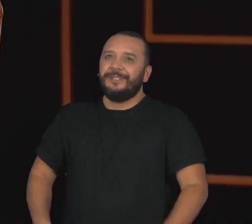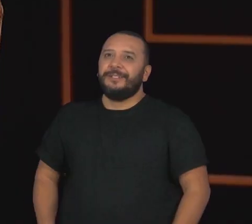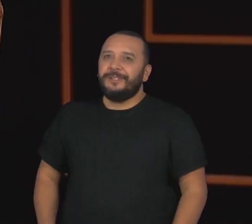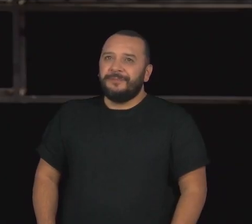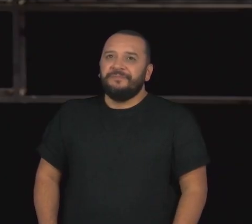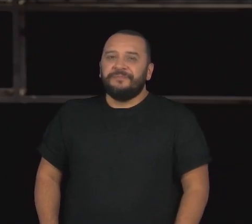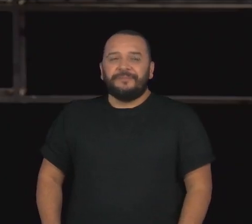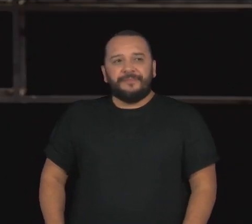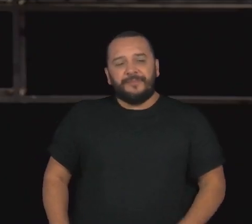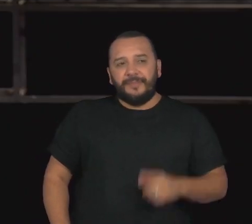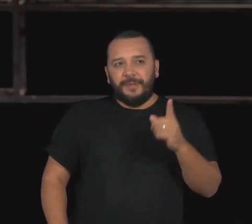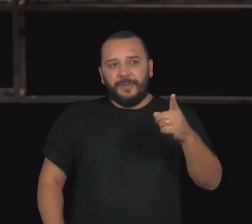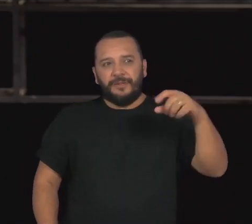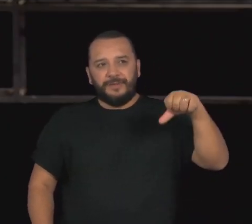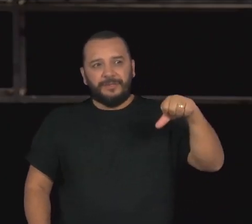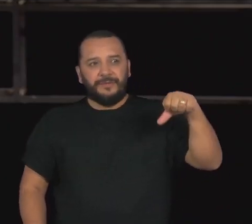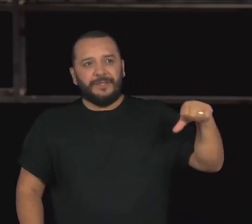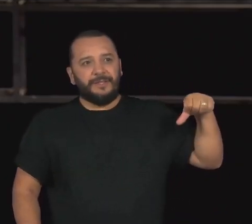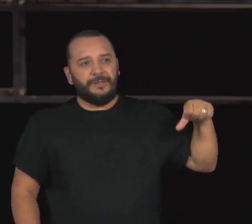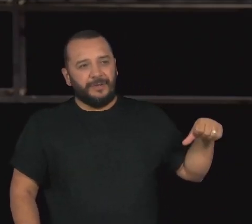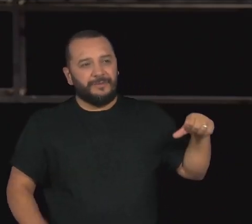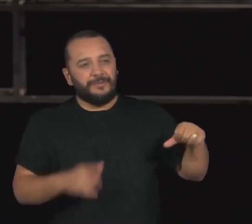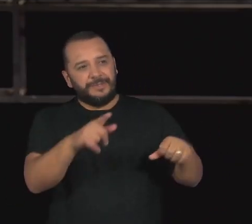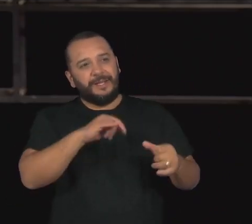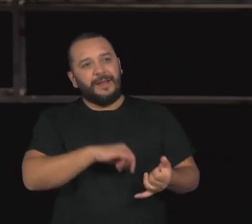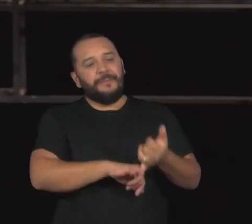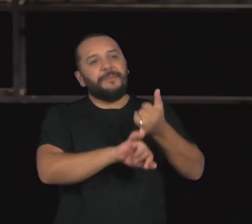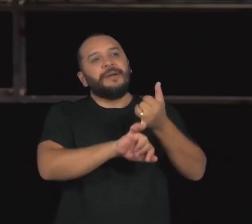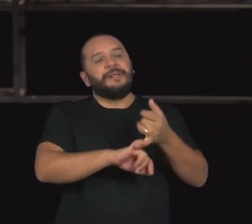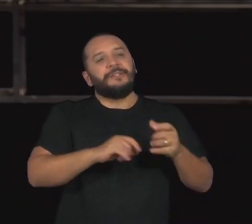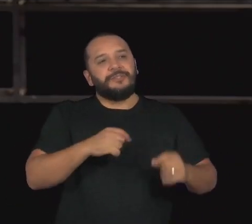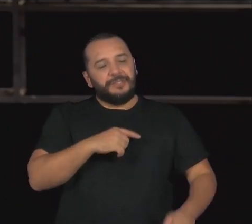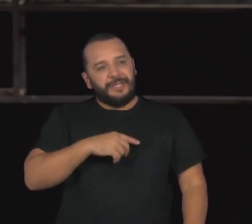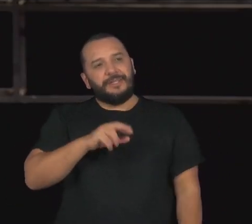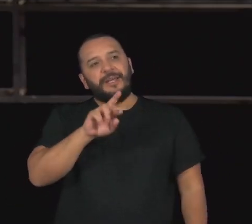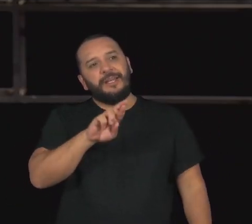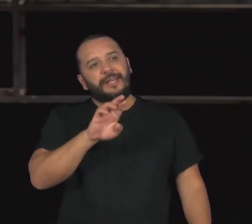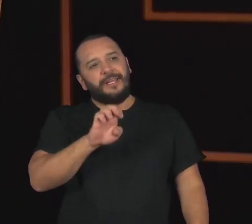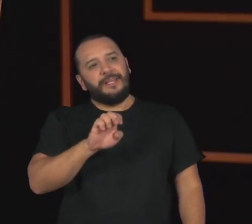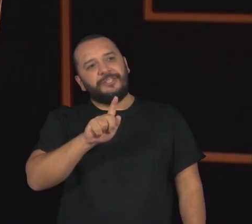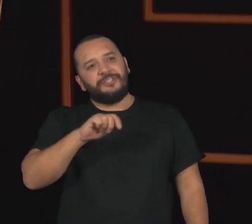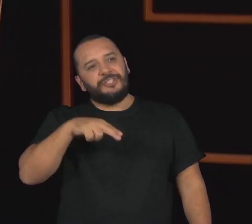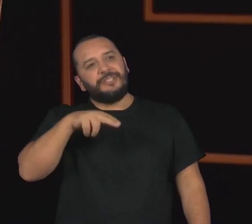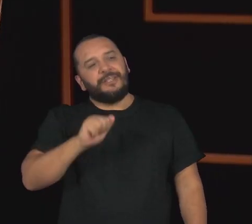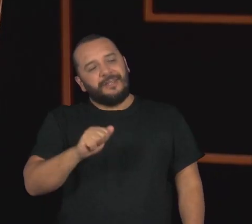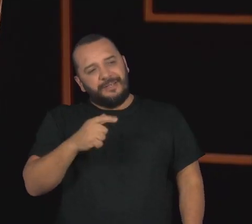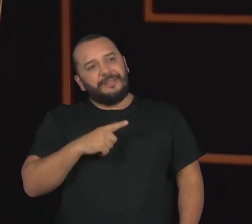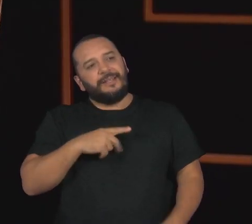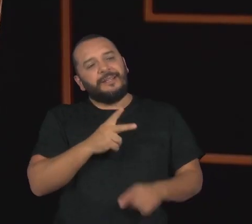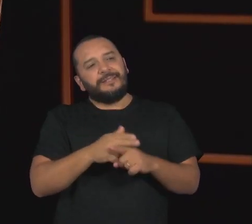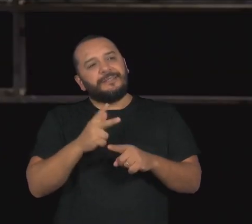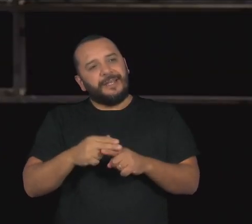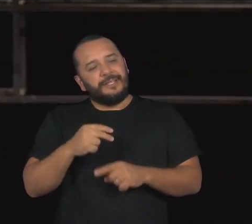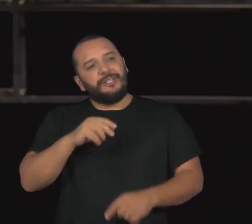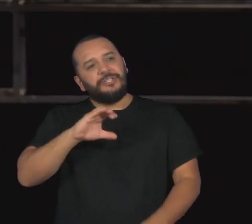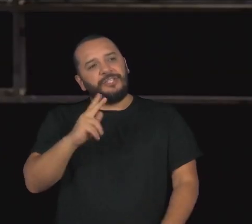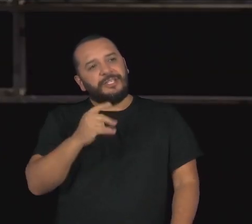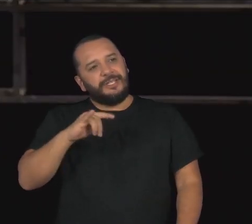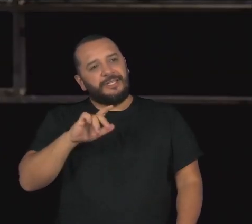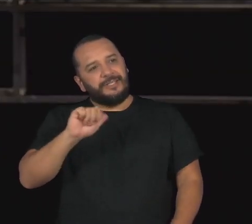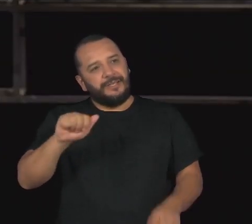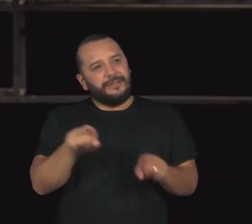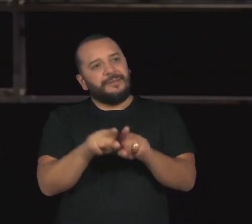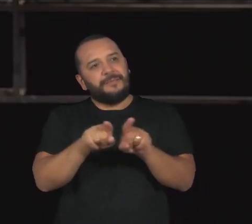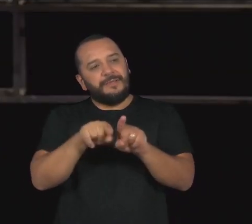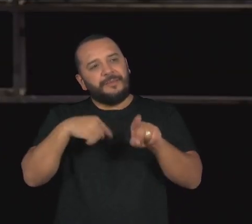Aí, em 99, você foi o amante da Regina Duarte na minissérie Chiquinha Gonzaga. Depois você foi o anjo da novela Um Anjo Caiu do